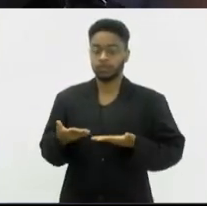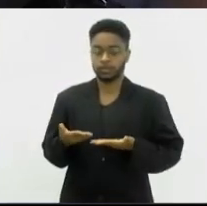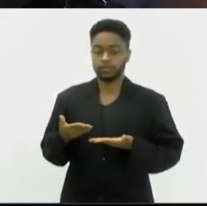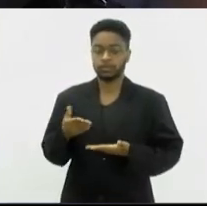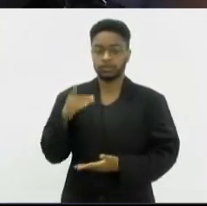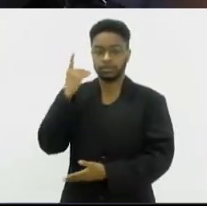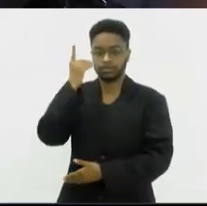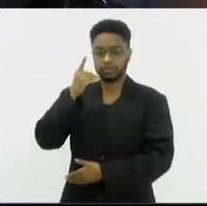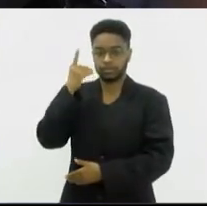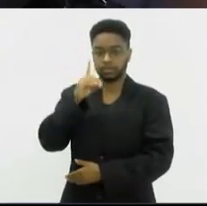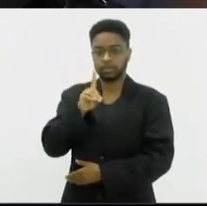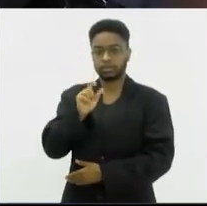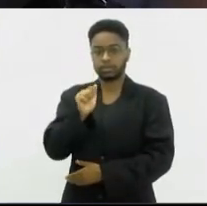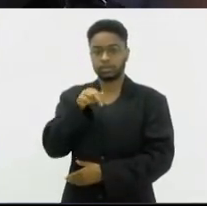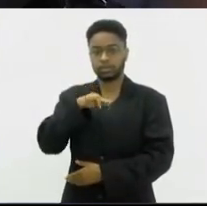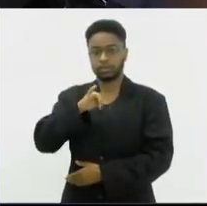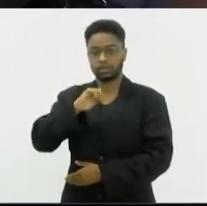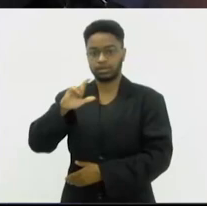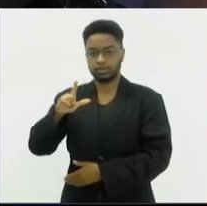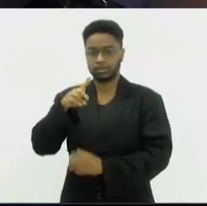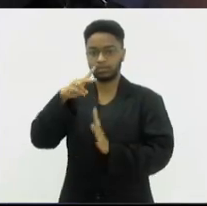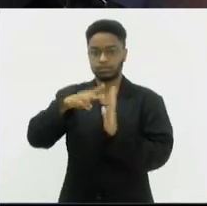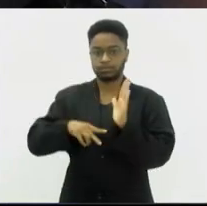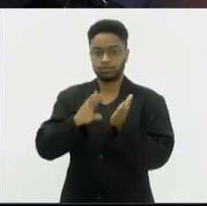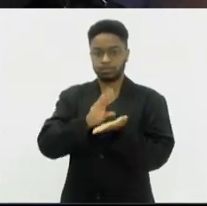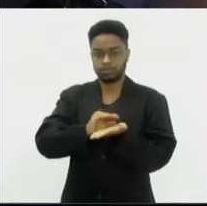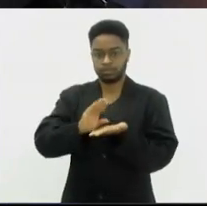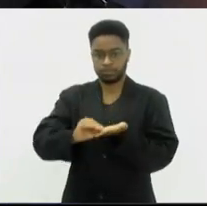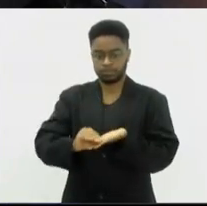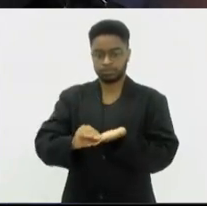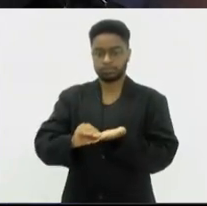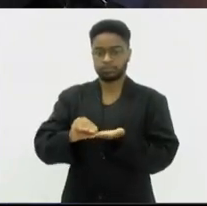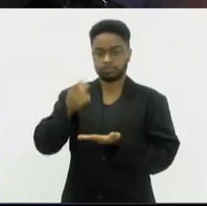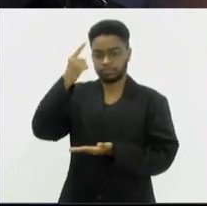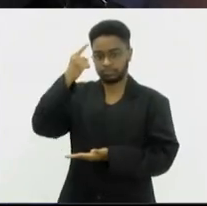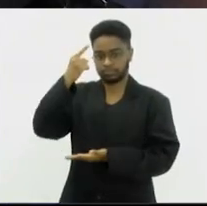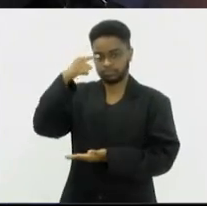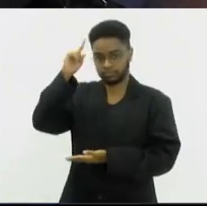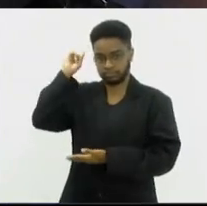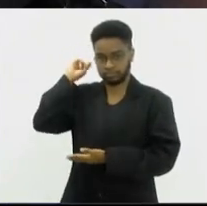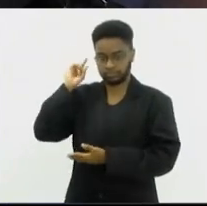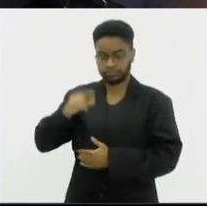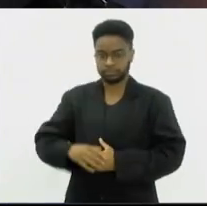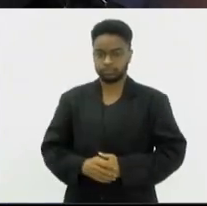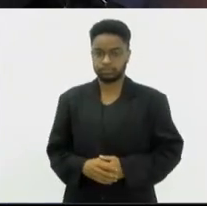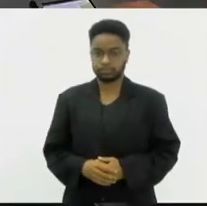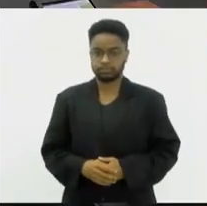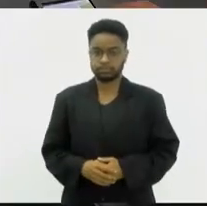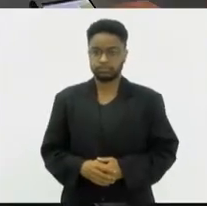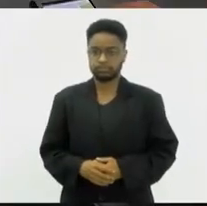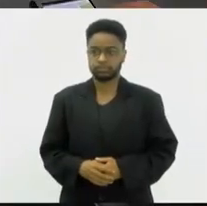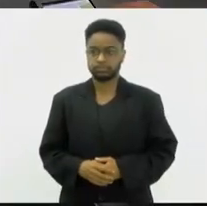nobre deputado Daniel Libreron para fazer a leitura da ata da sessão anterior.